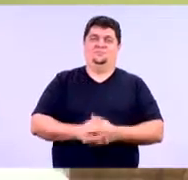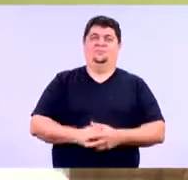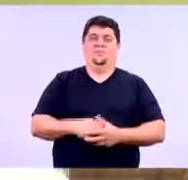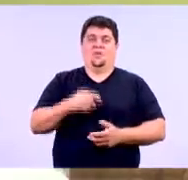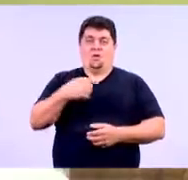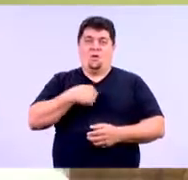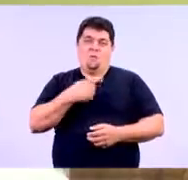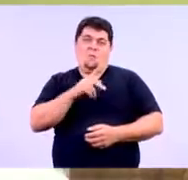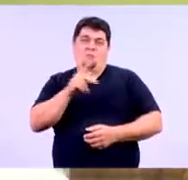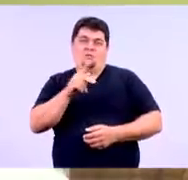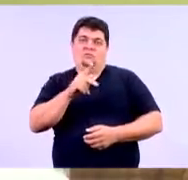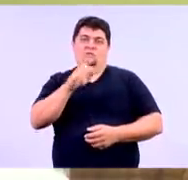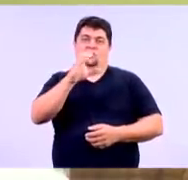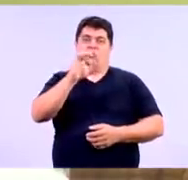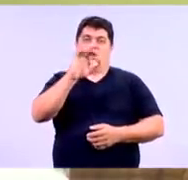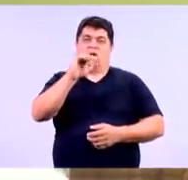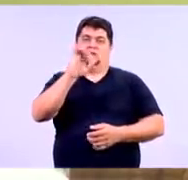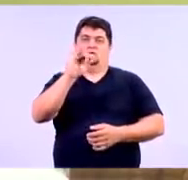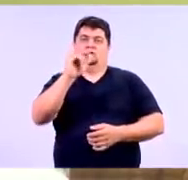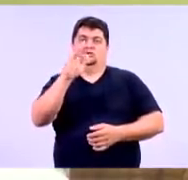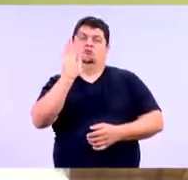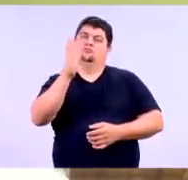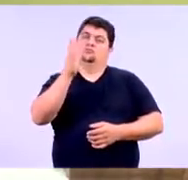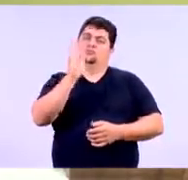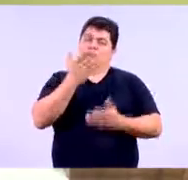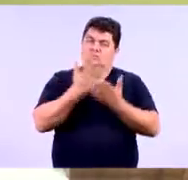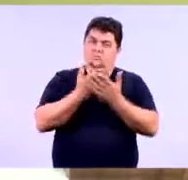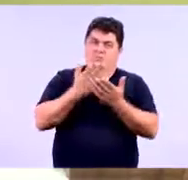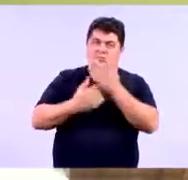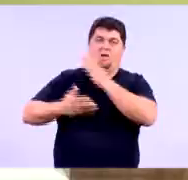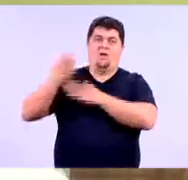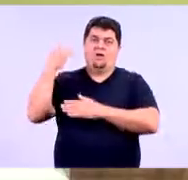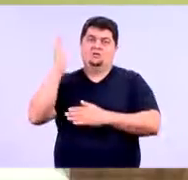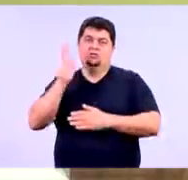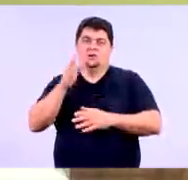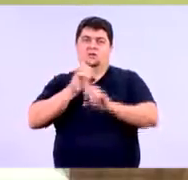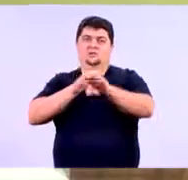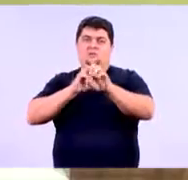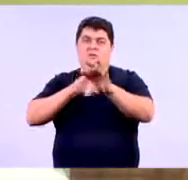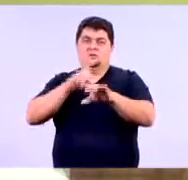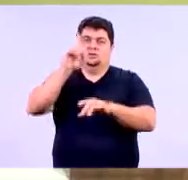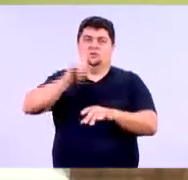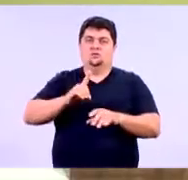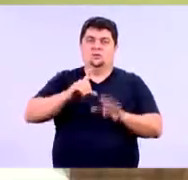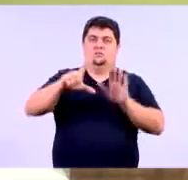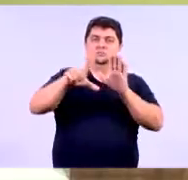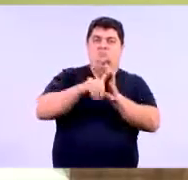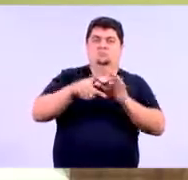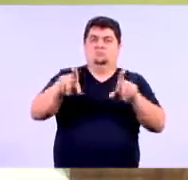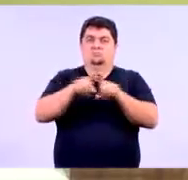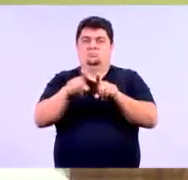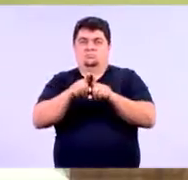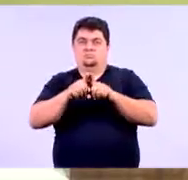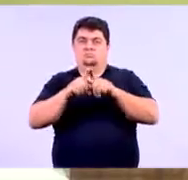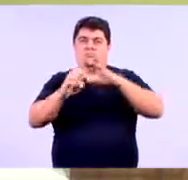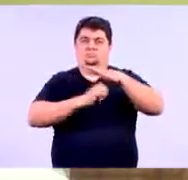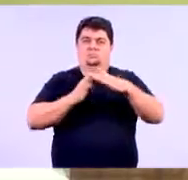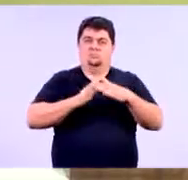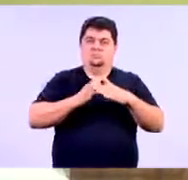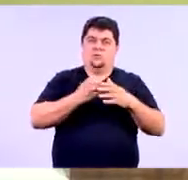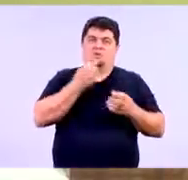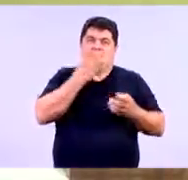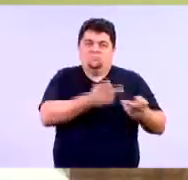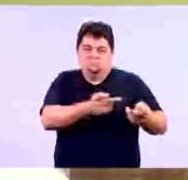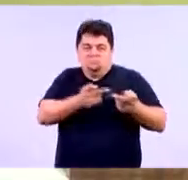sou o professor Cristiano, nós já estudamos juntos, lecionei a disciplina de Direito e Legislação Comercial. Sejam muito